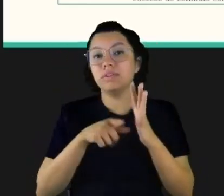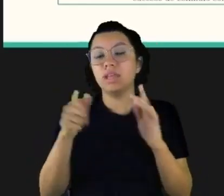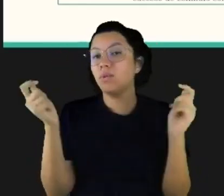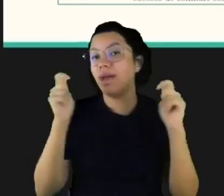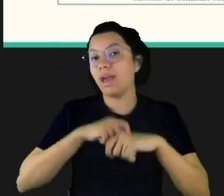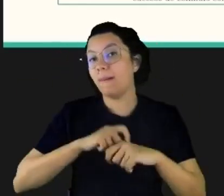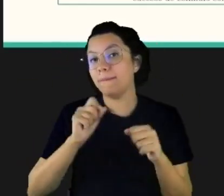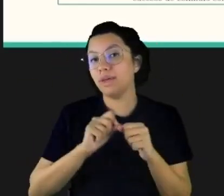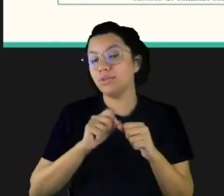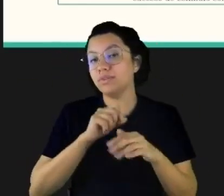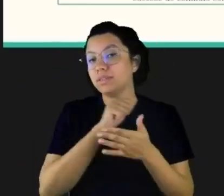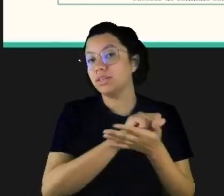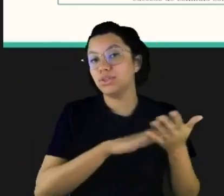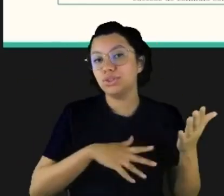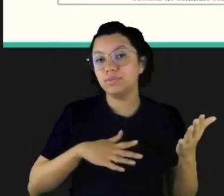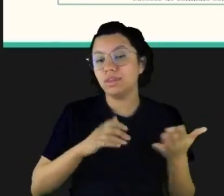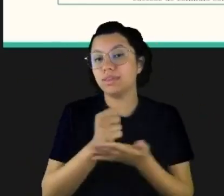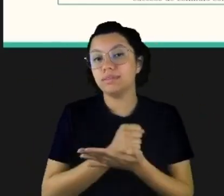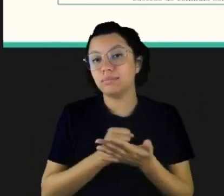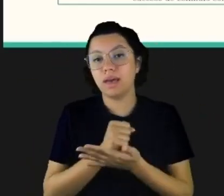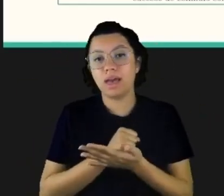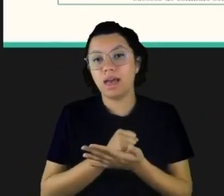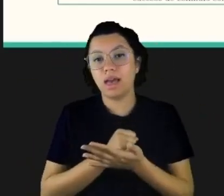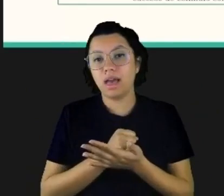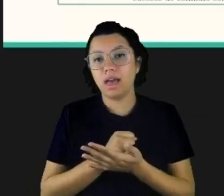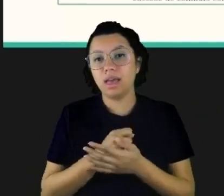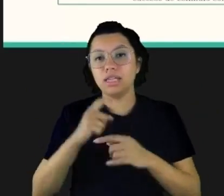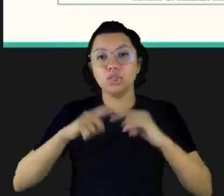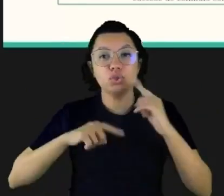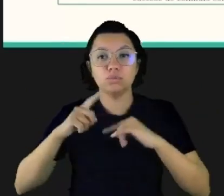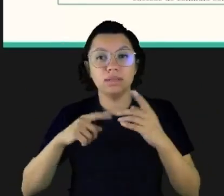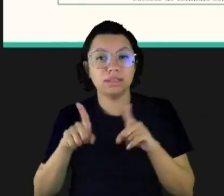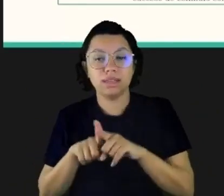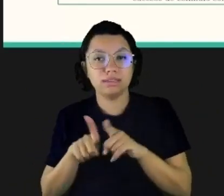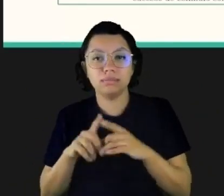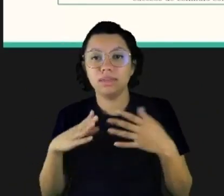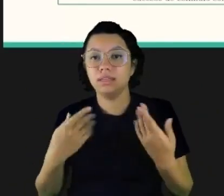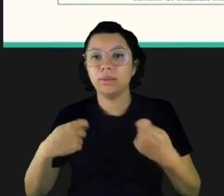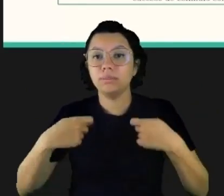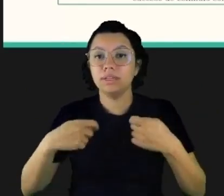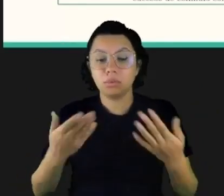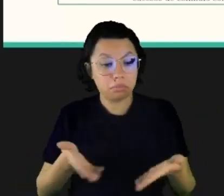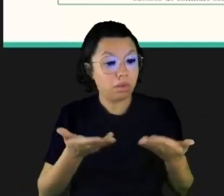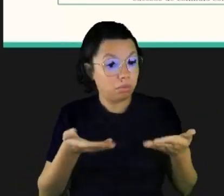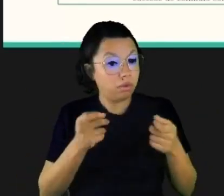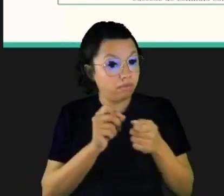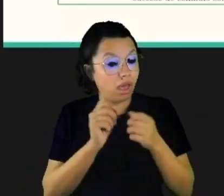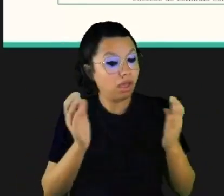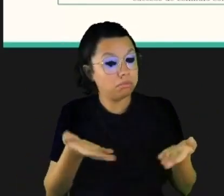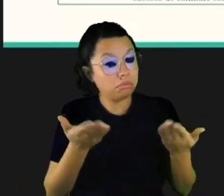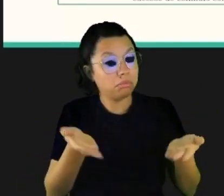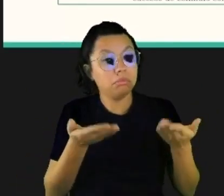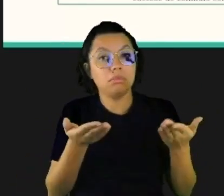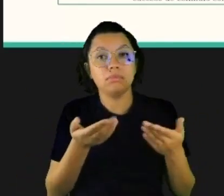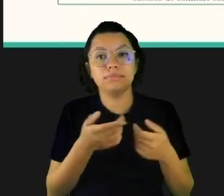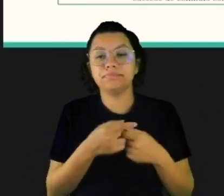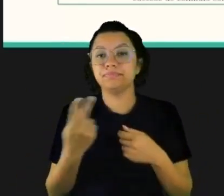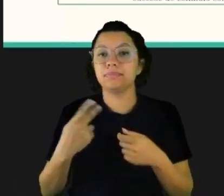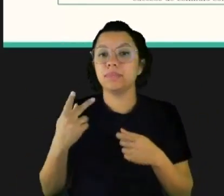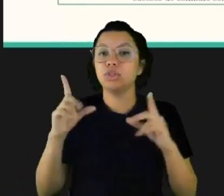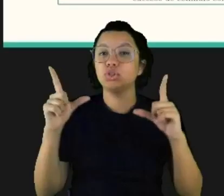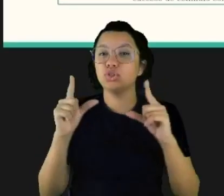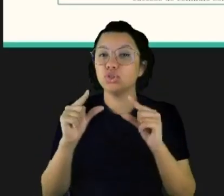as atividades básicas e instrumentais. Então, eu preciso estimular que ele faça, para a gente diminuir